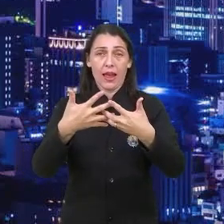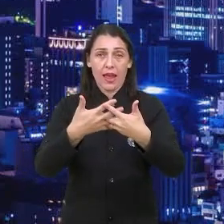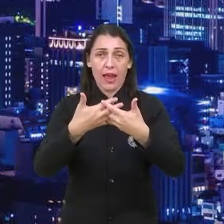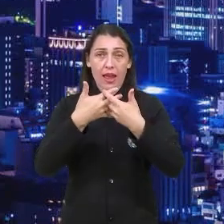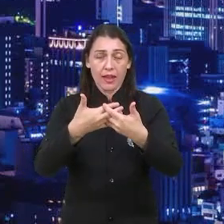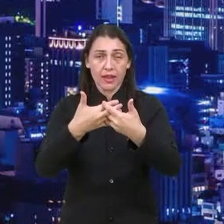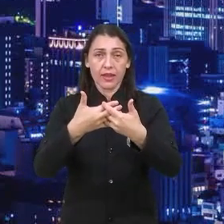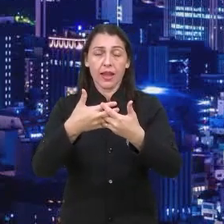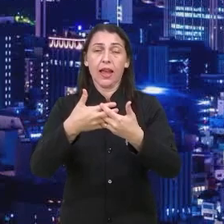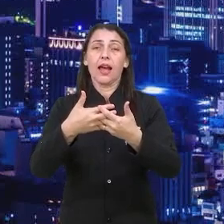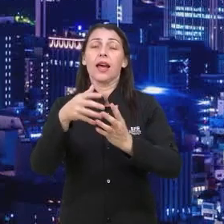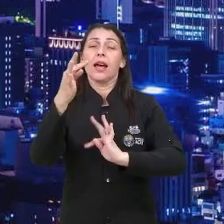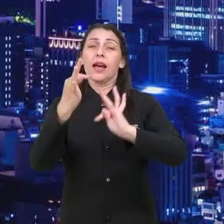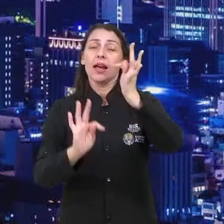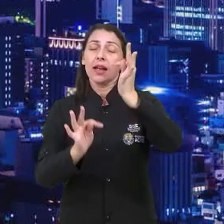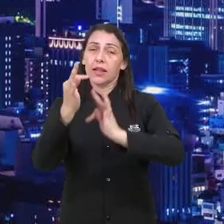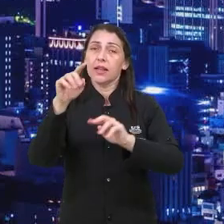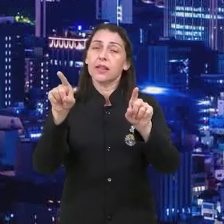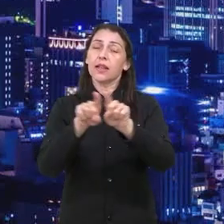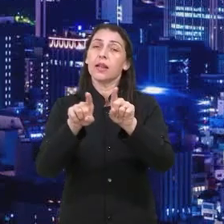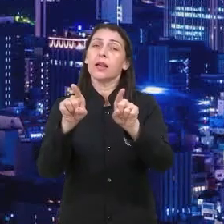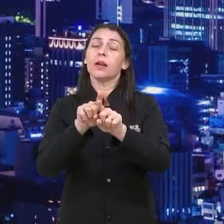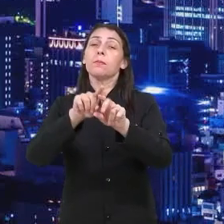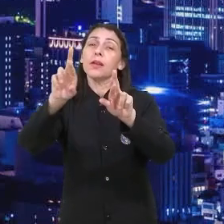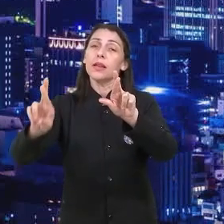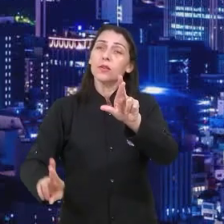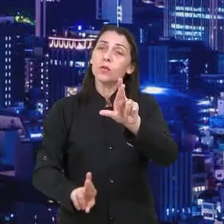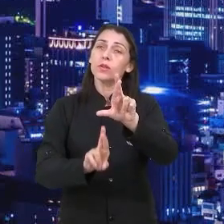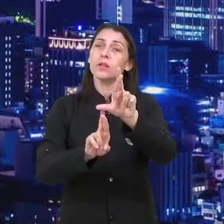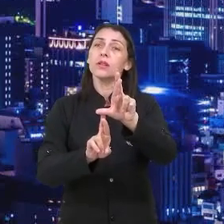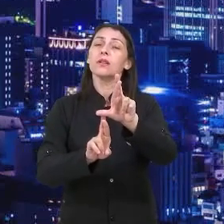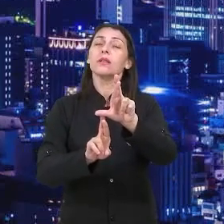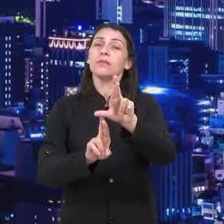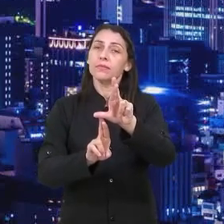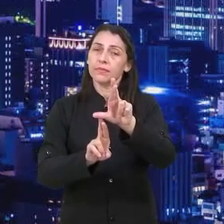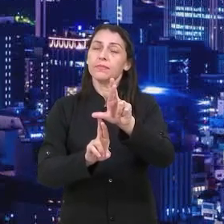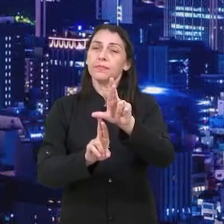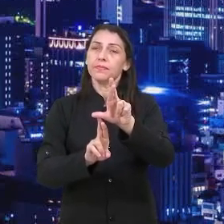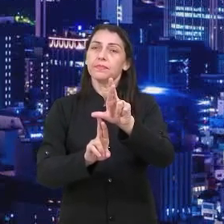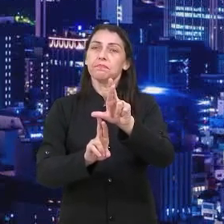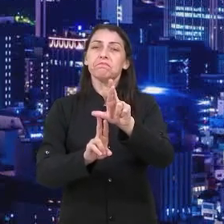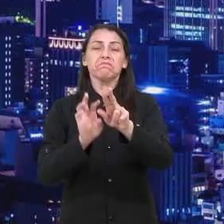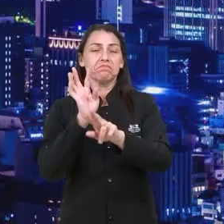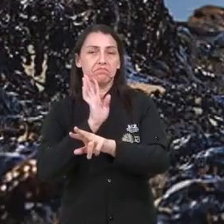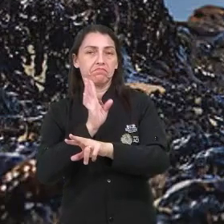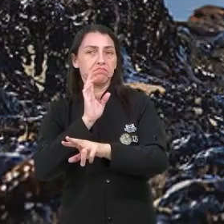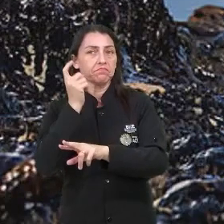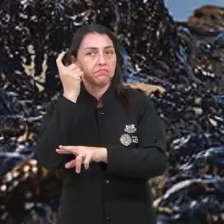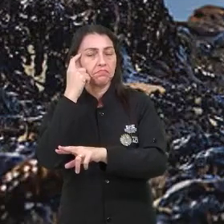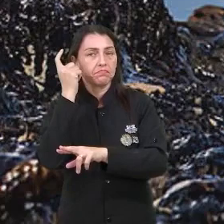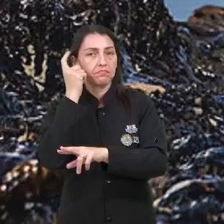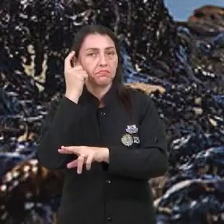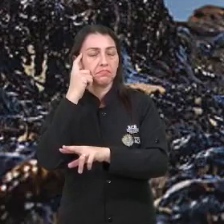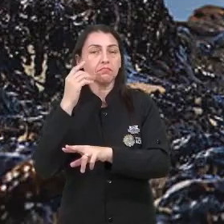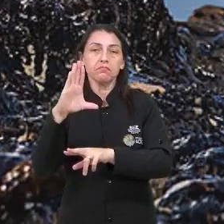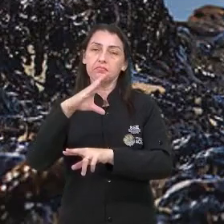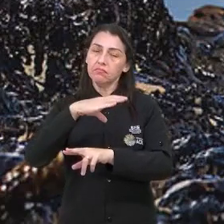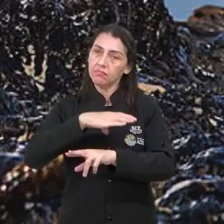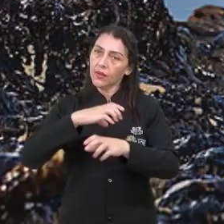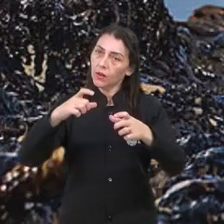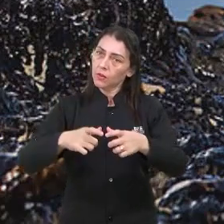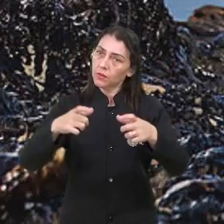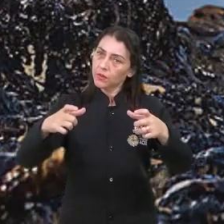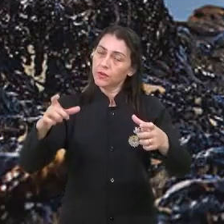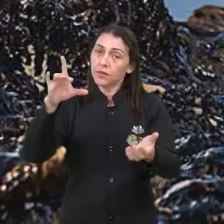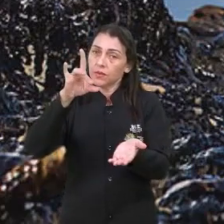desenvolvimento tecnológico e ao desenvolvimento sustentável ao mesmo tempo. Bem bacana, né, a gente pensar que essas cidades estão aí